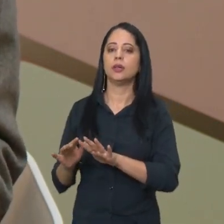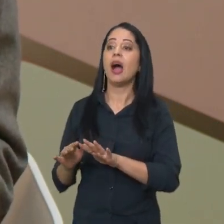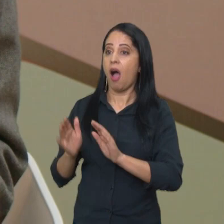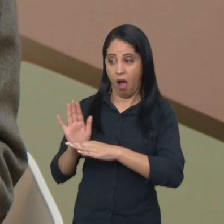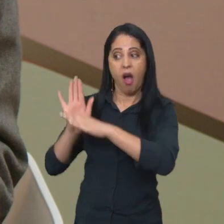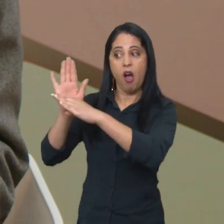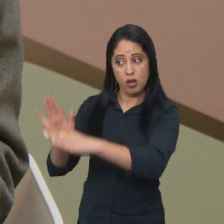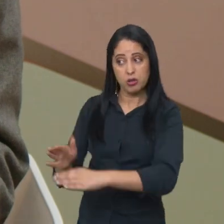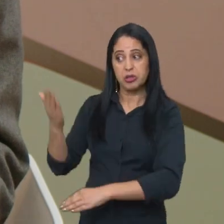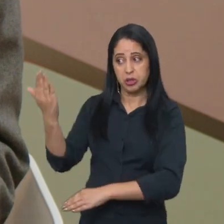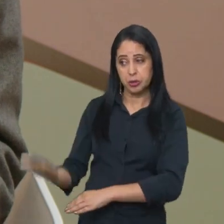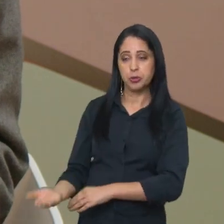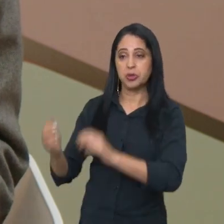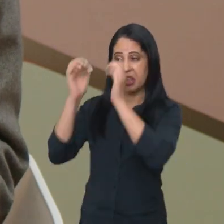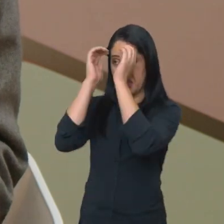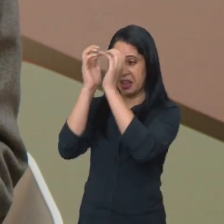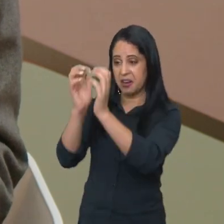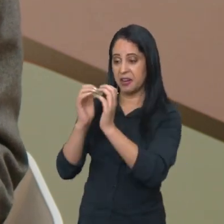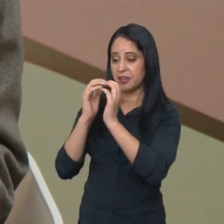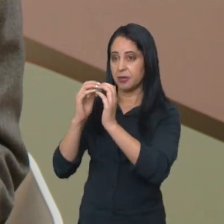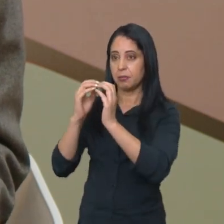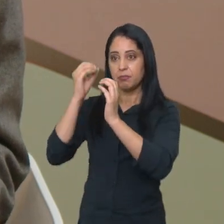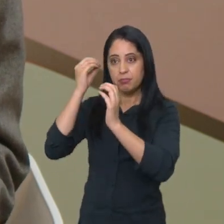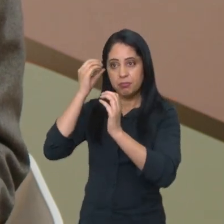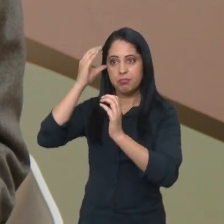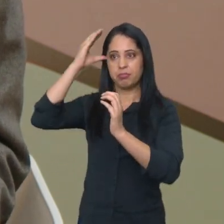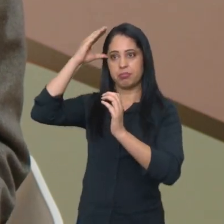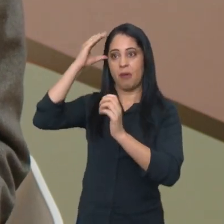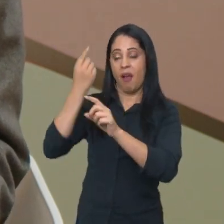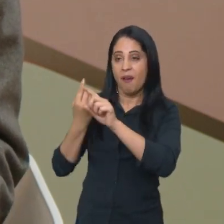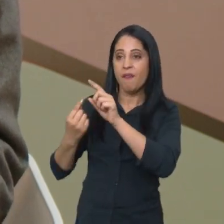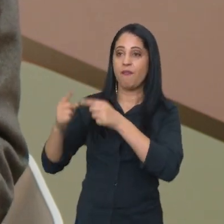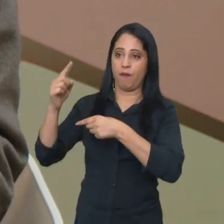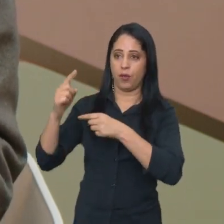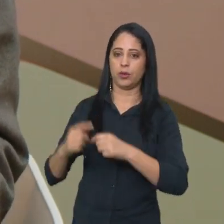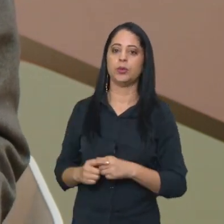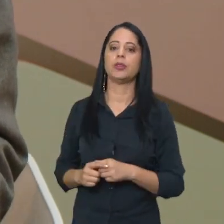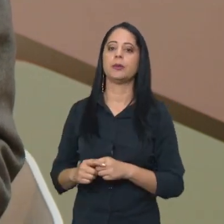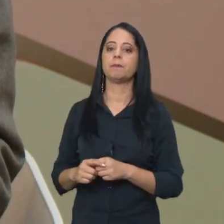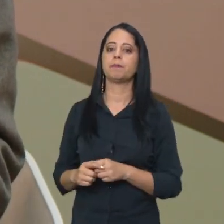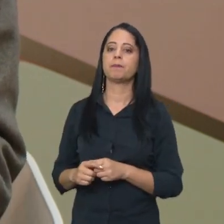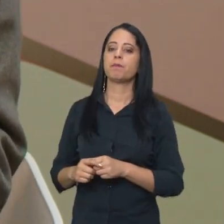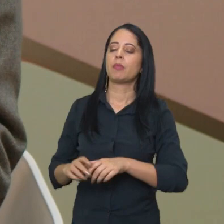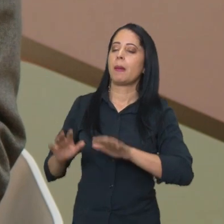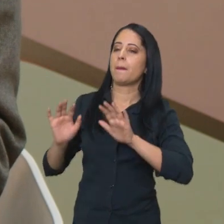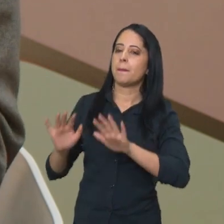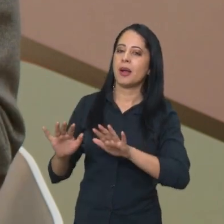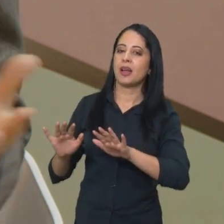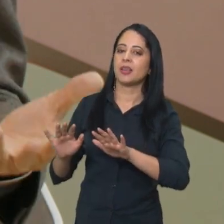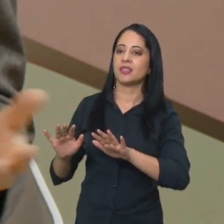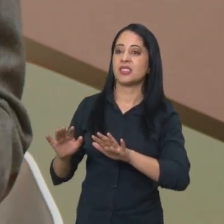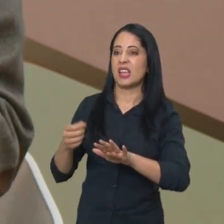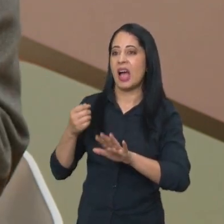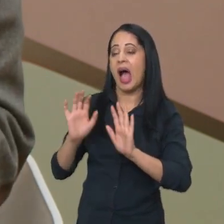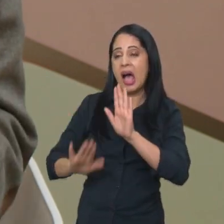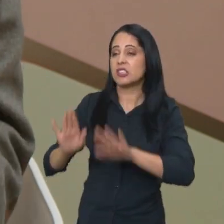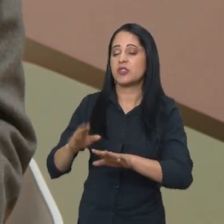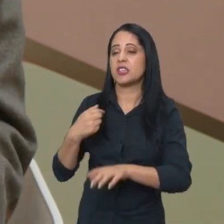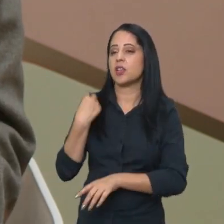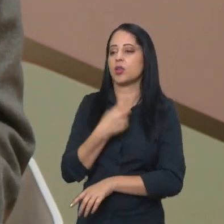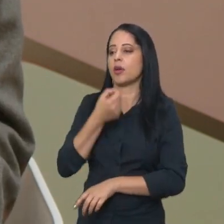isso, o impacto é muito grande. A gente quer que o remédio faça isso, às vezes o remédio, coitado do